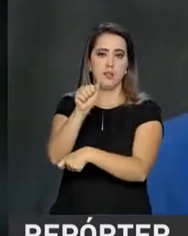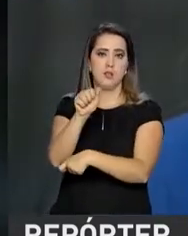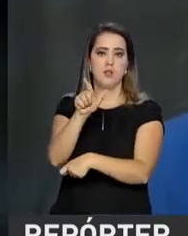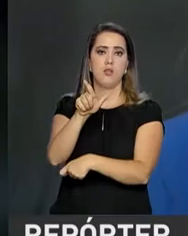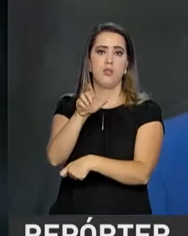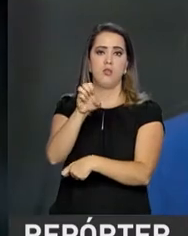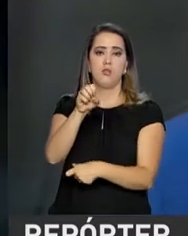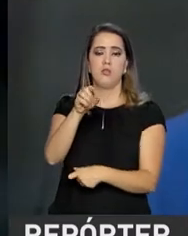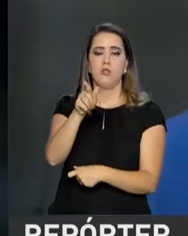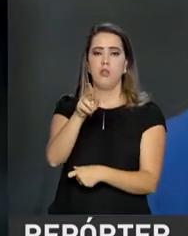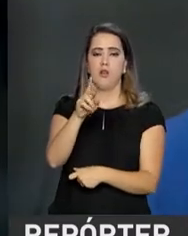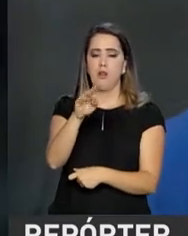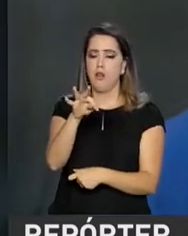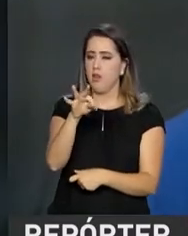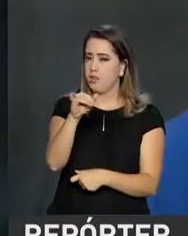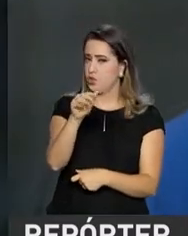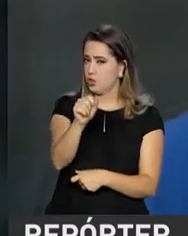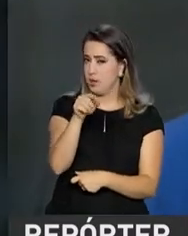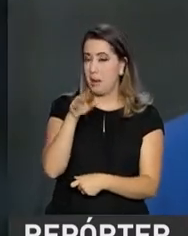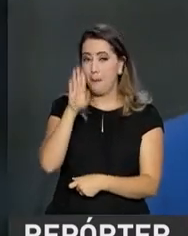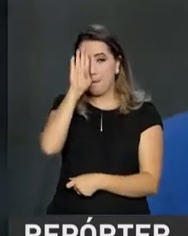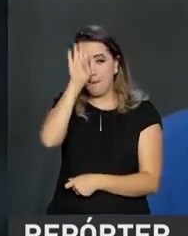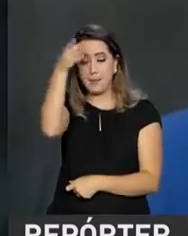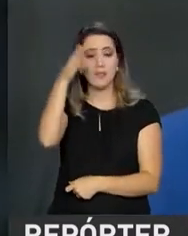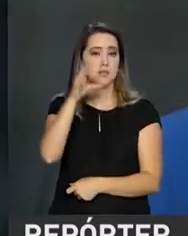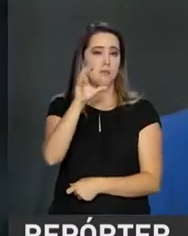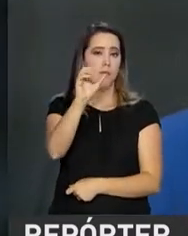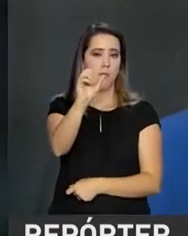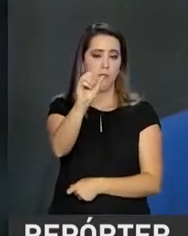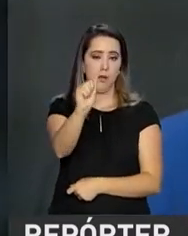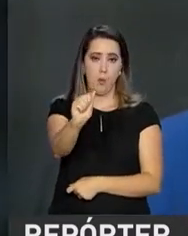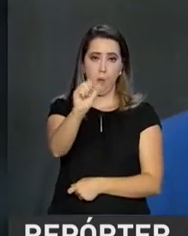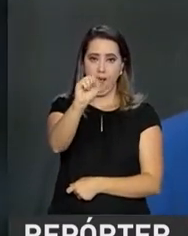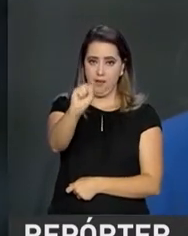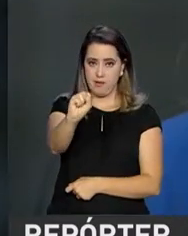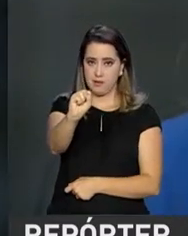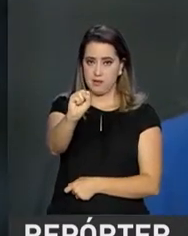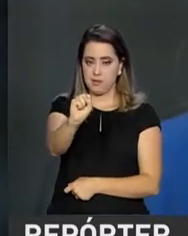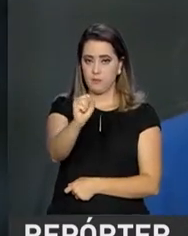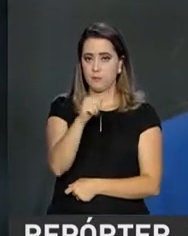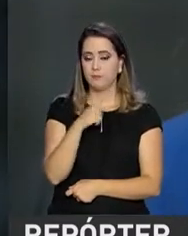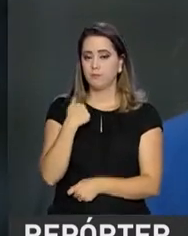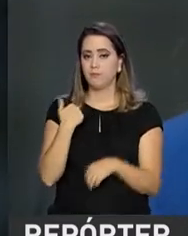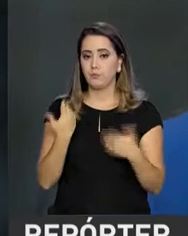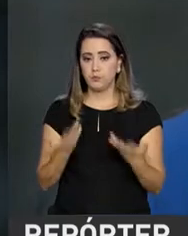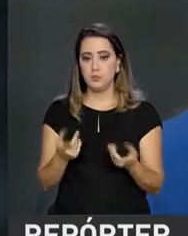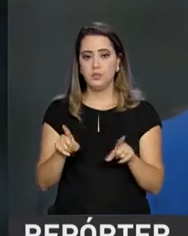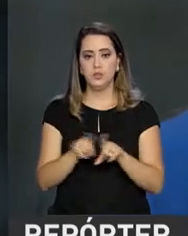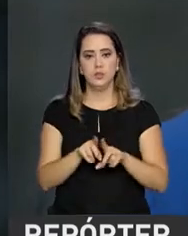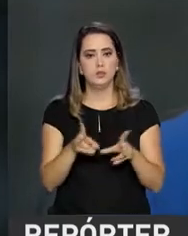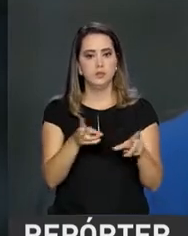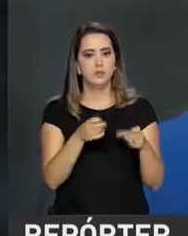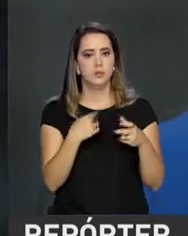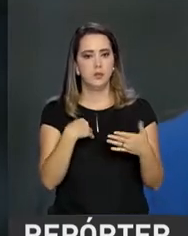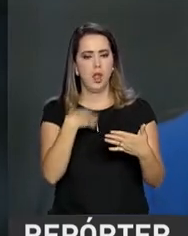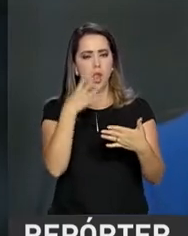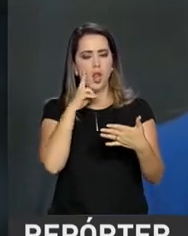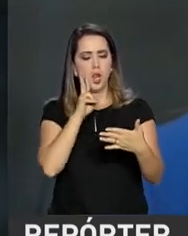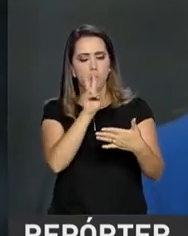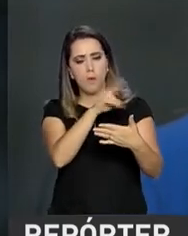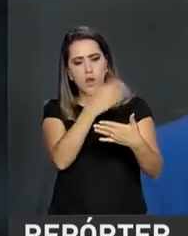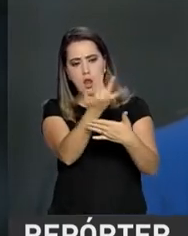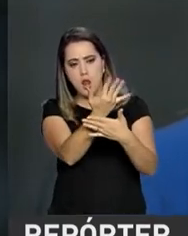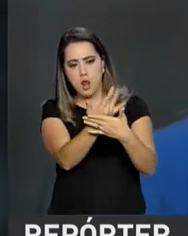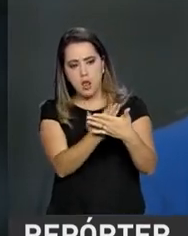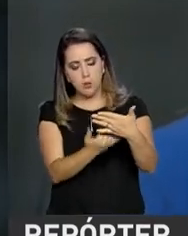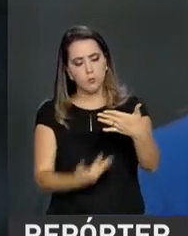como composição ácido acetilsalicílico e e também verifica a bola quando ele